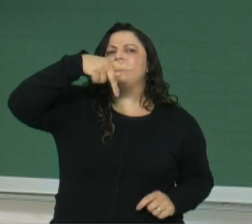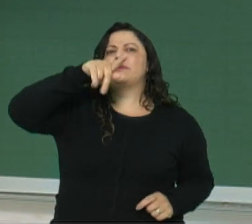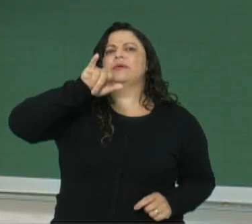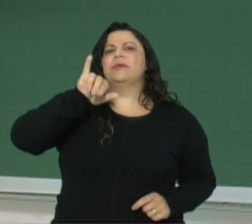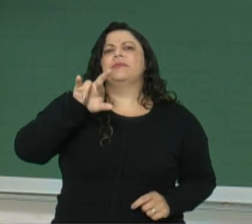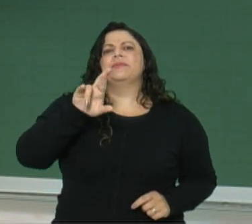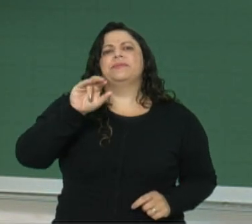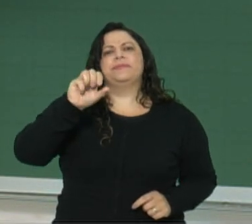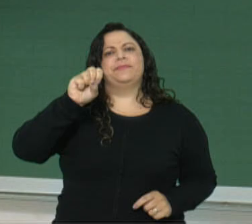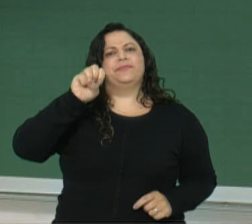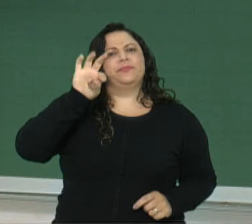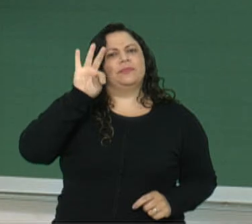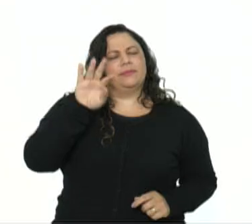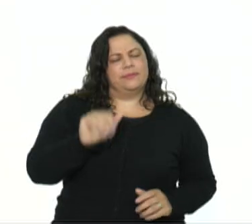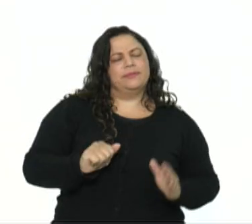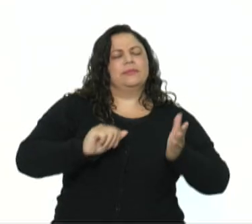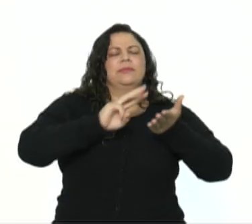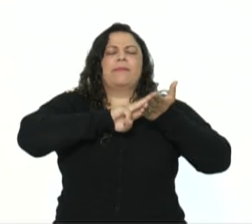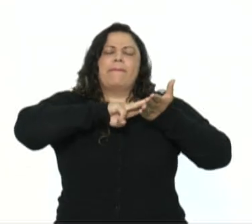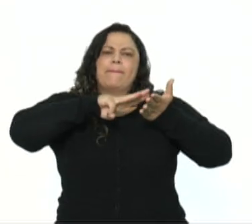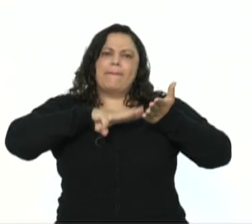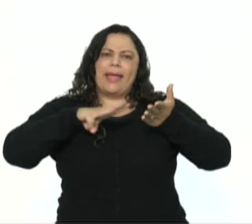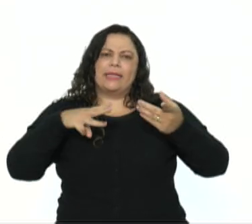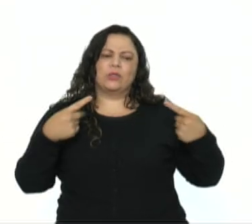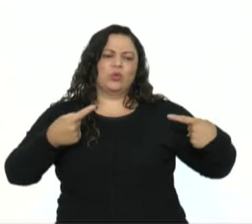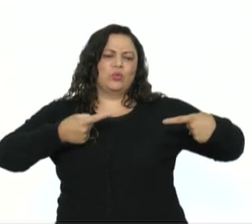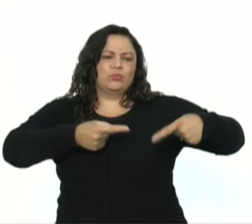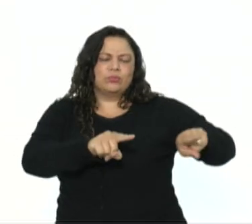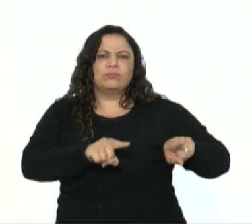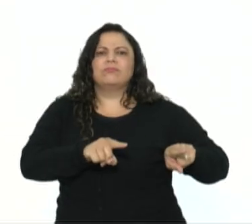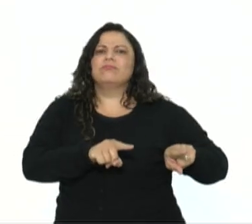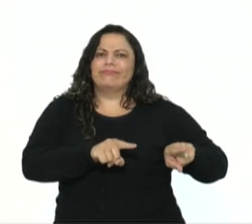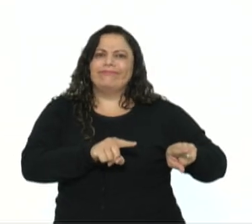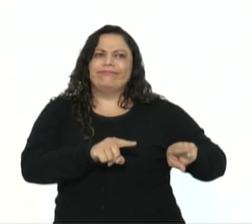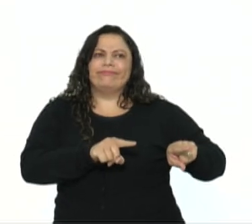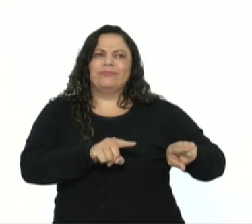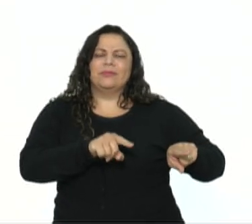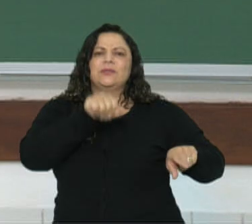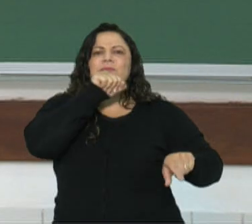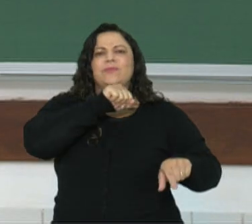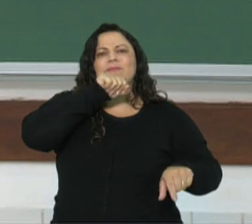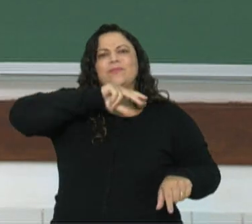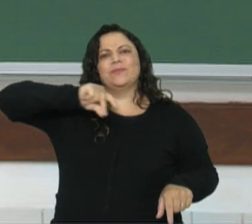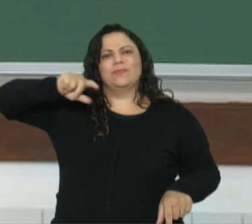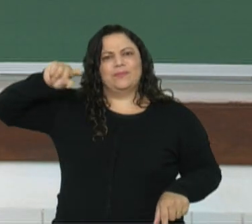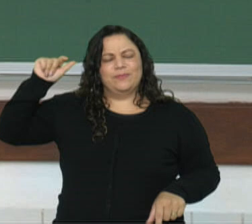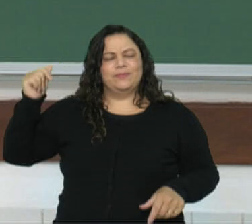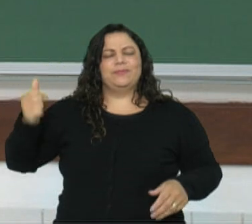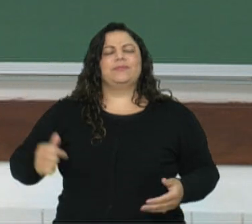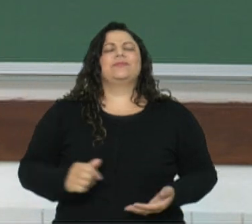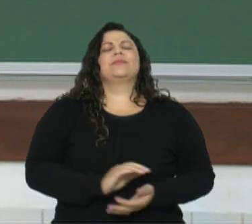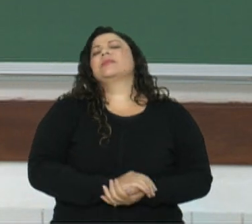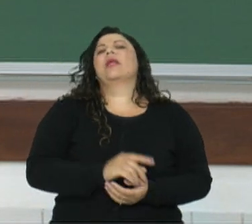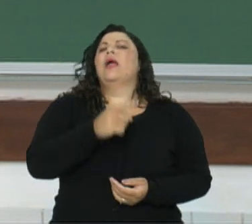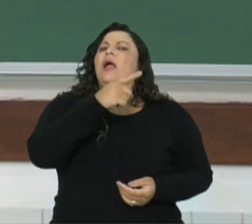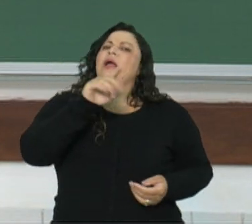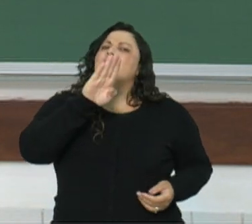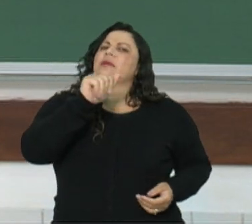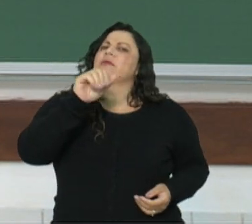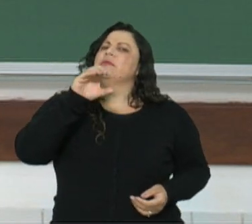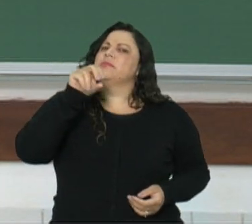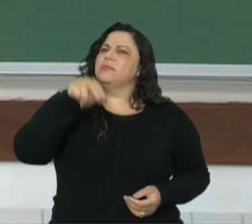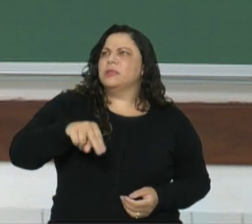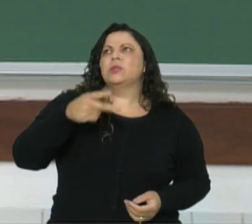Seu método criticava o antigo. Então, olha só. Não é que Francis Bacon dizia que